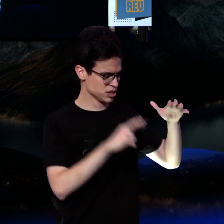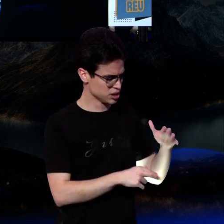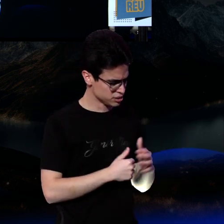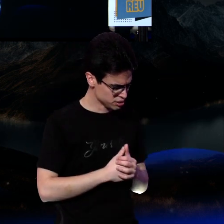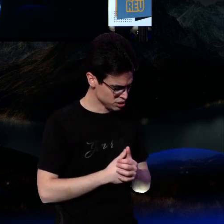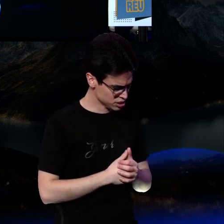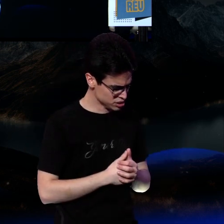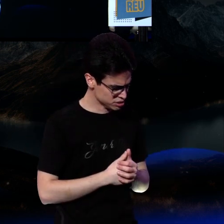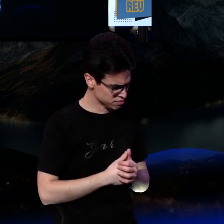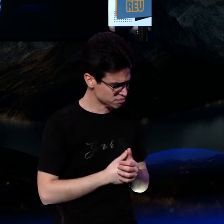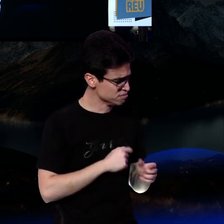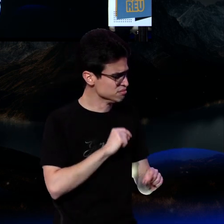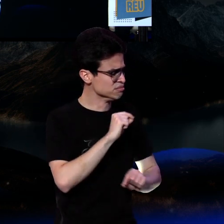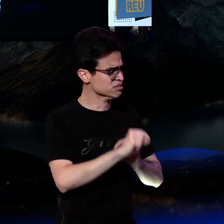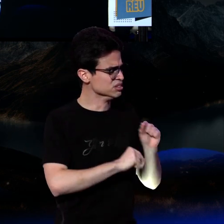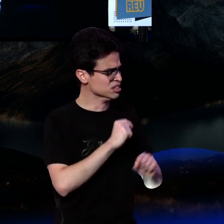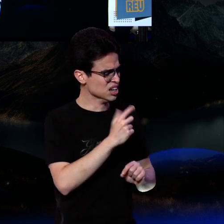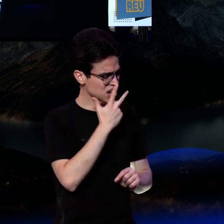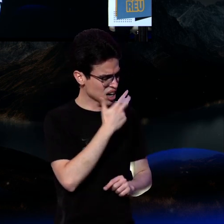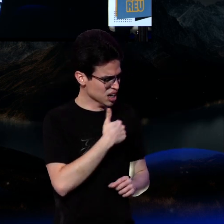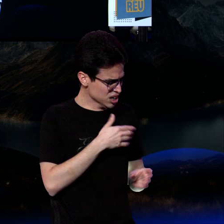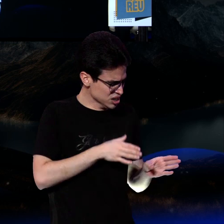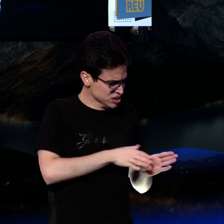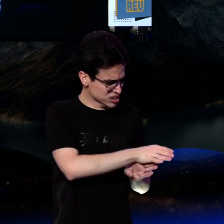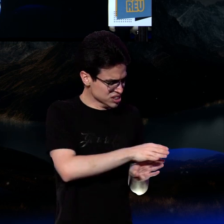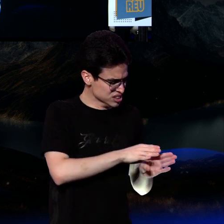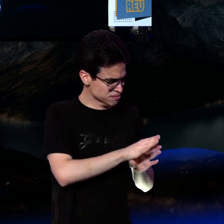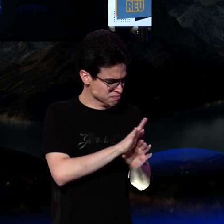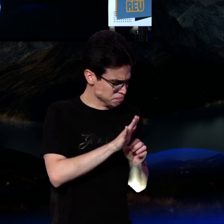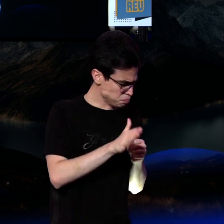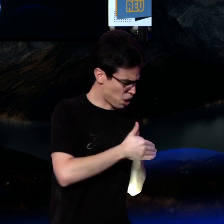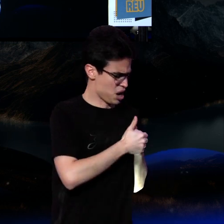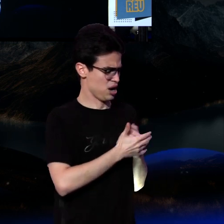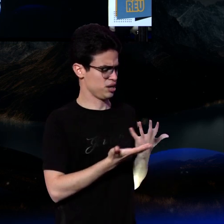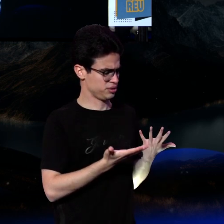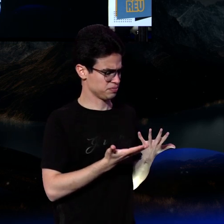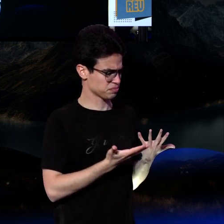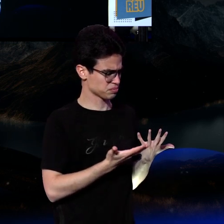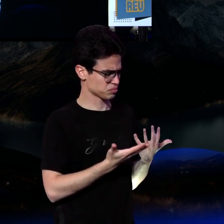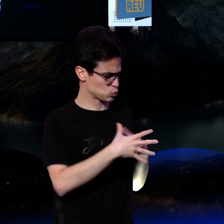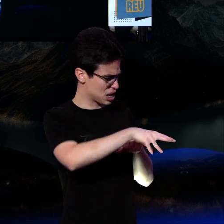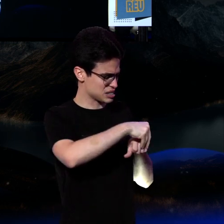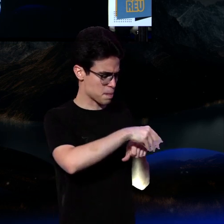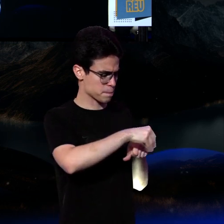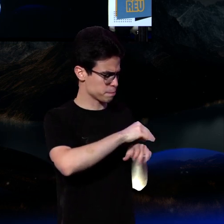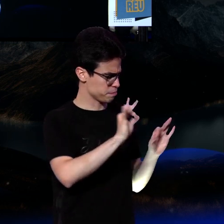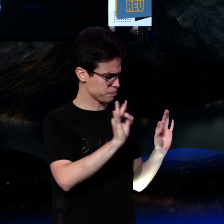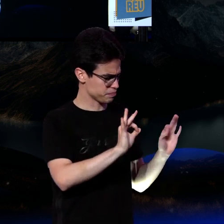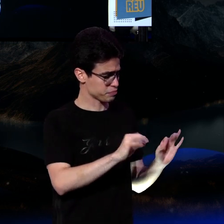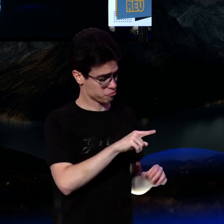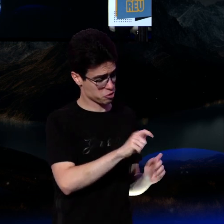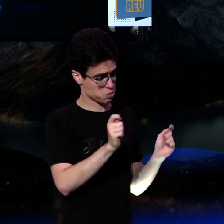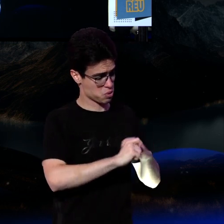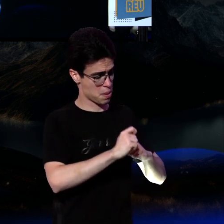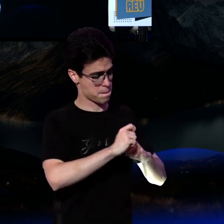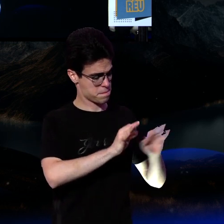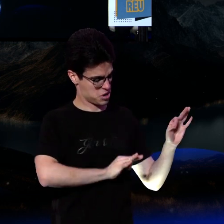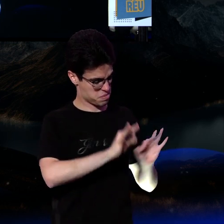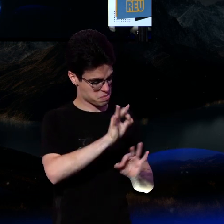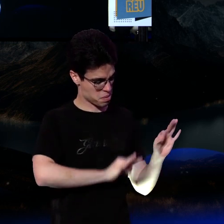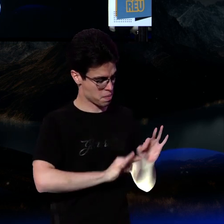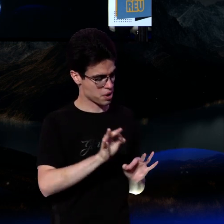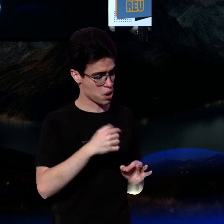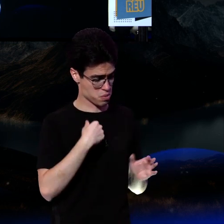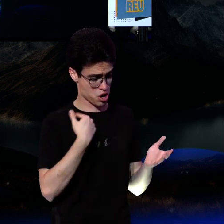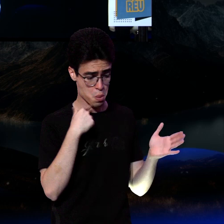este que obscurece o meu conselho, com palavras sem conhecimento? Prepare-se como homem, eu farei perguntas e você